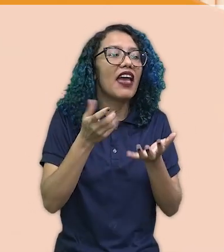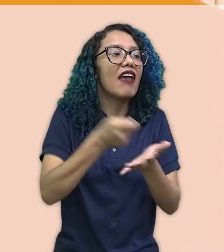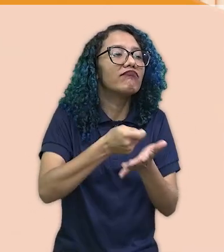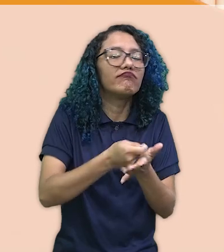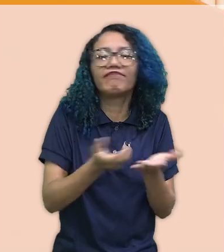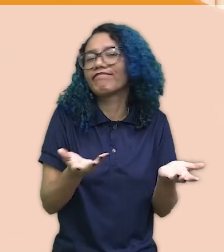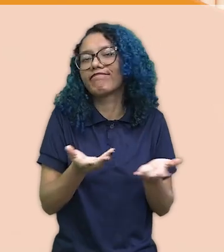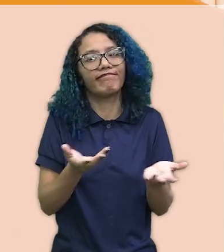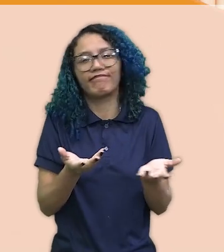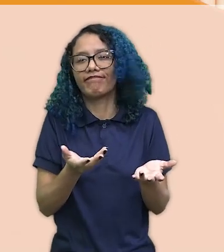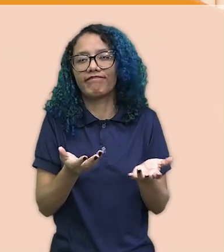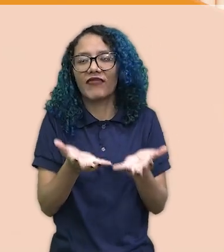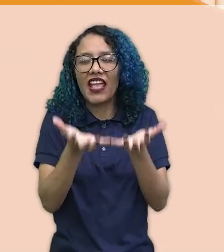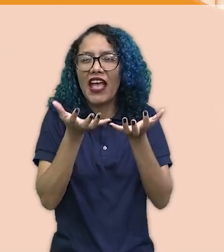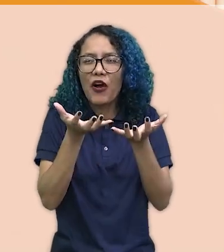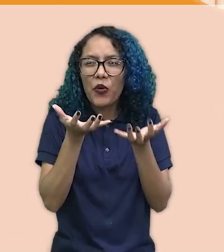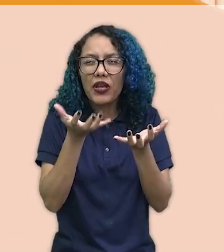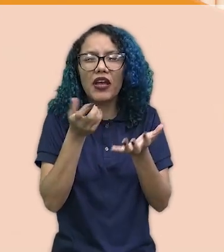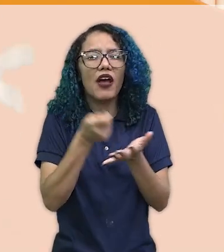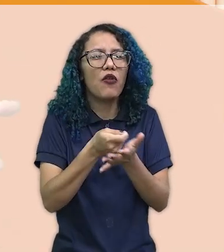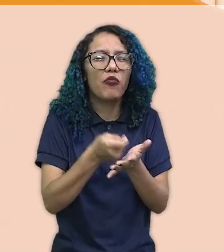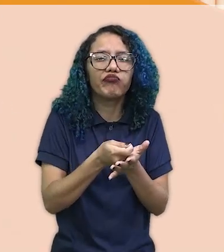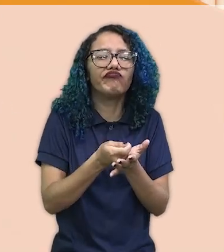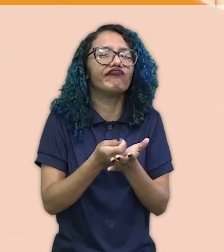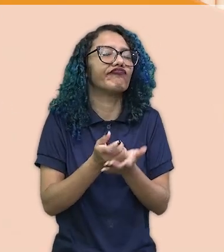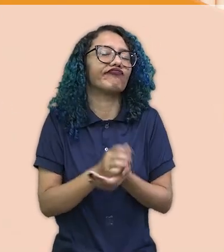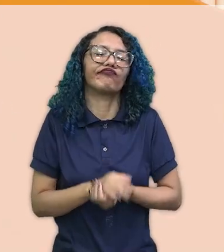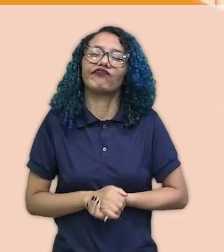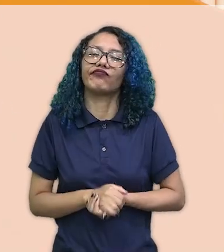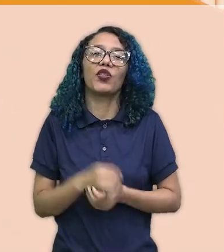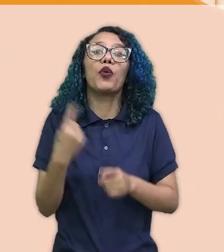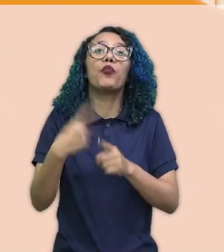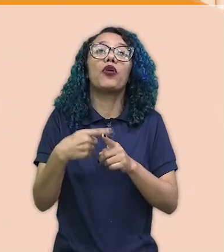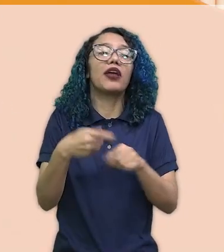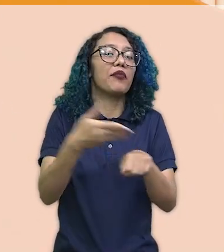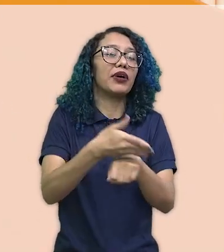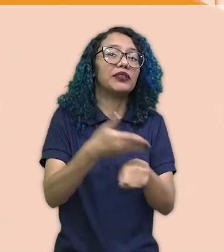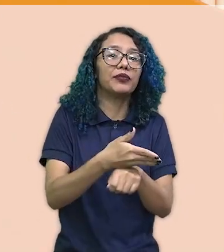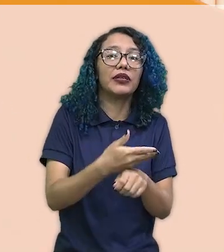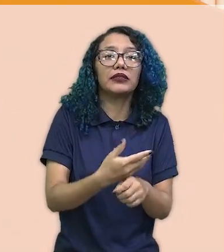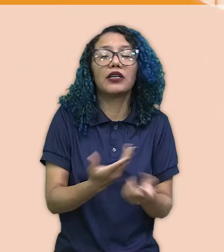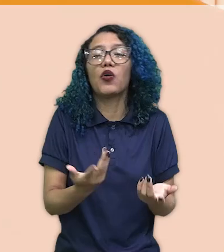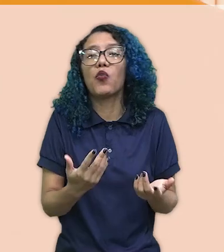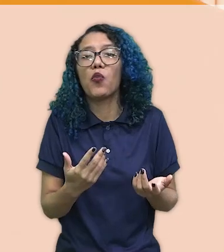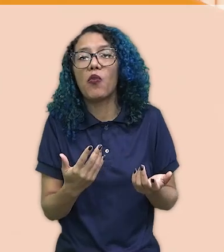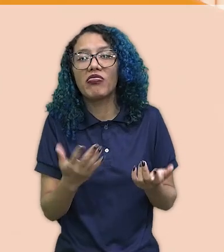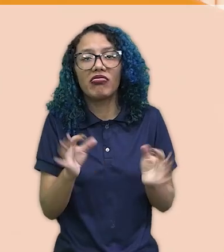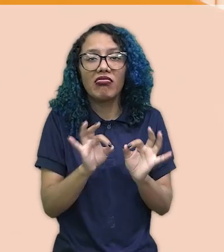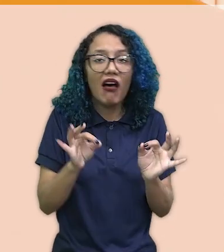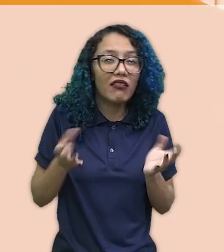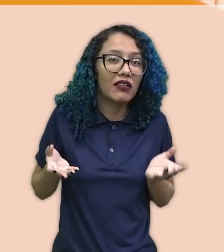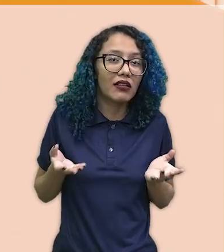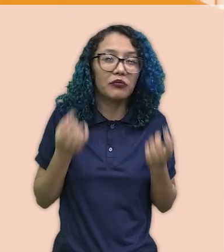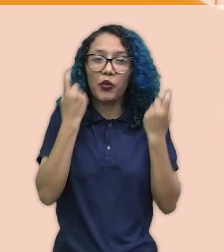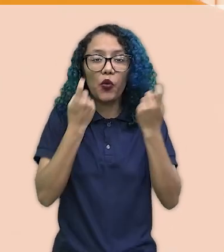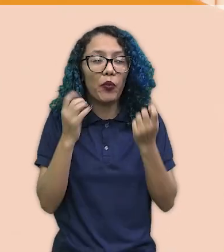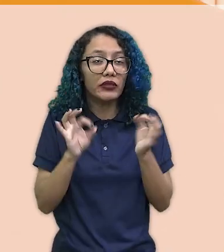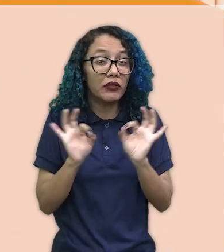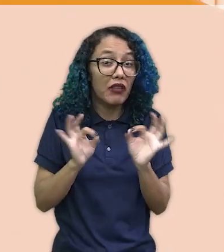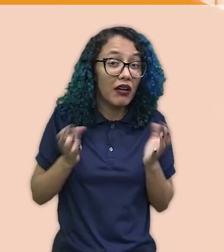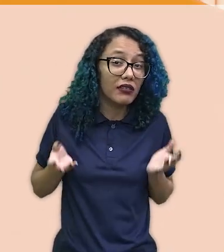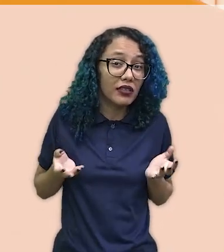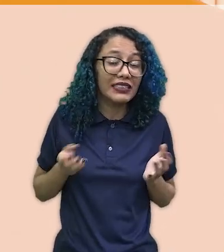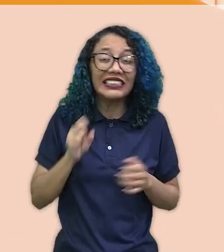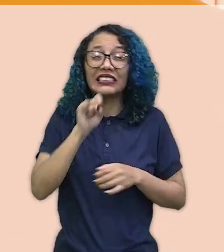cobrar, não adianta querer, né, alguma coisa. Por quê? Porque você não está lá preocupado. Não é